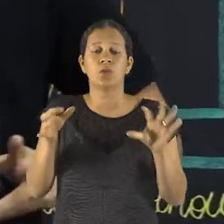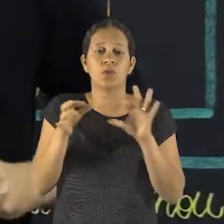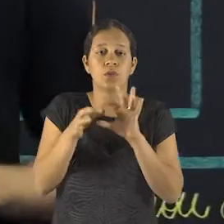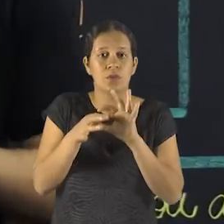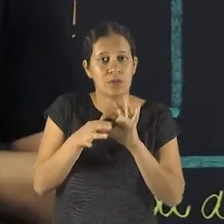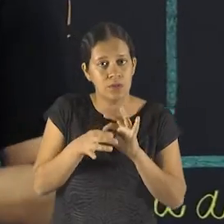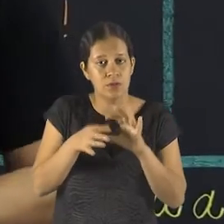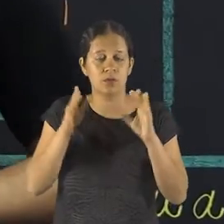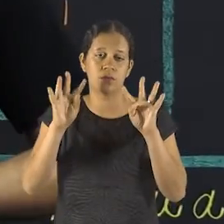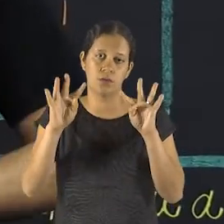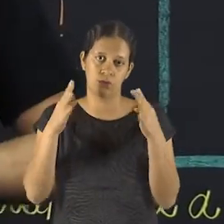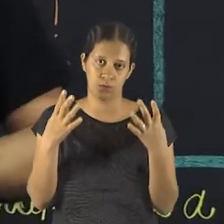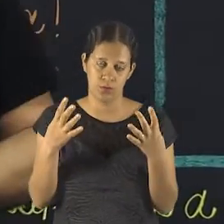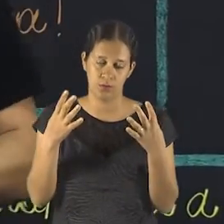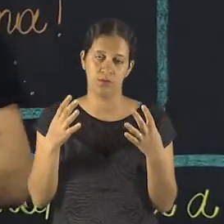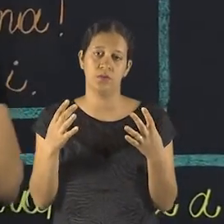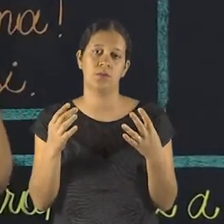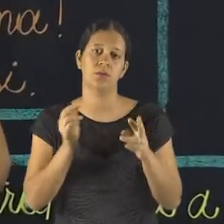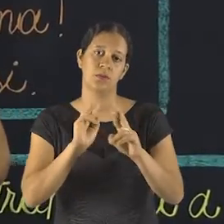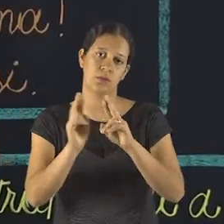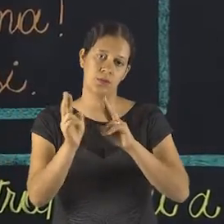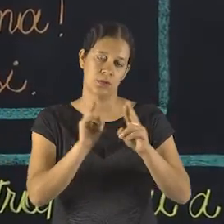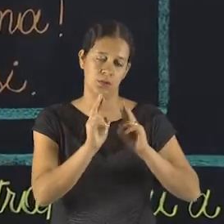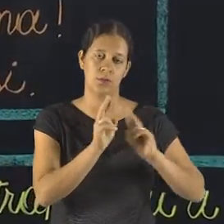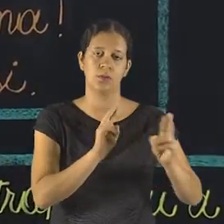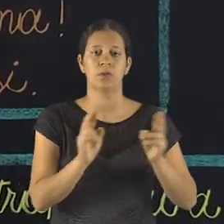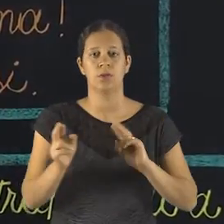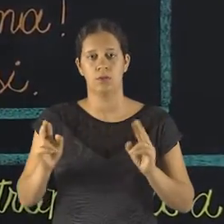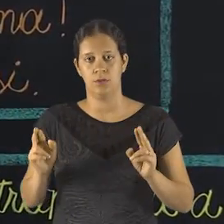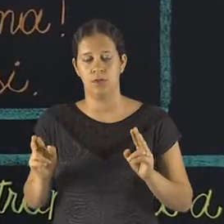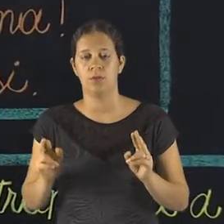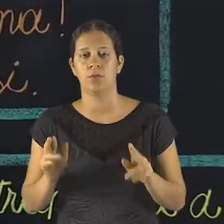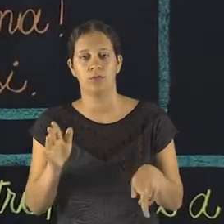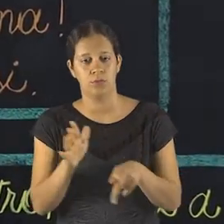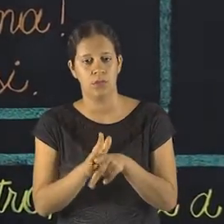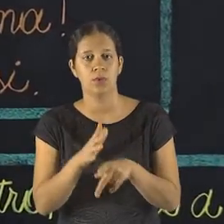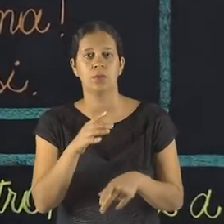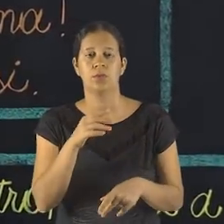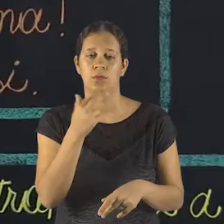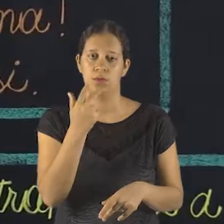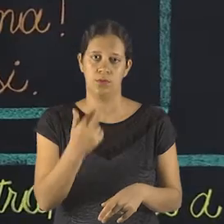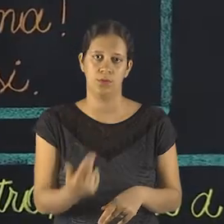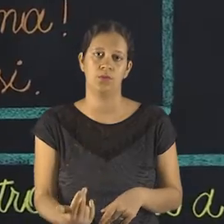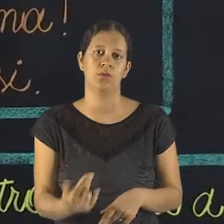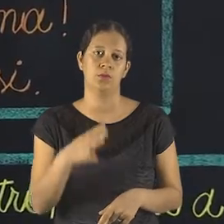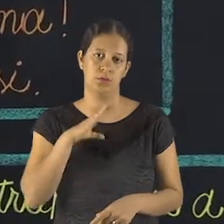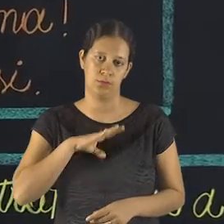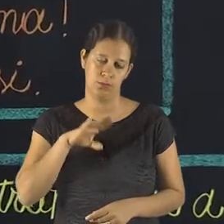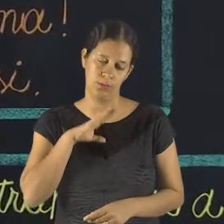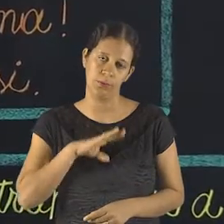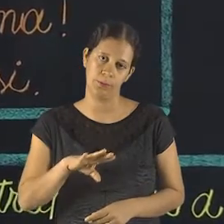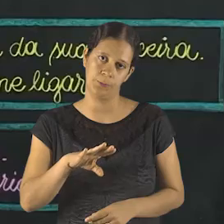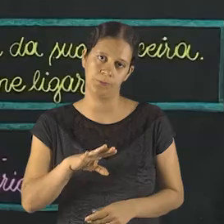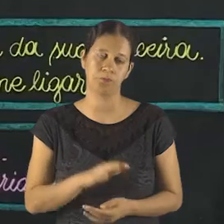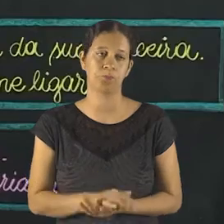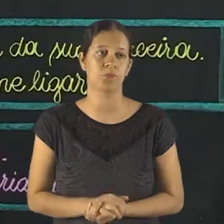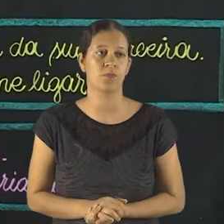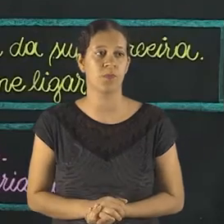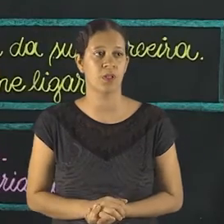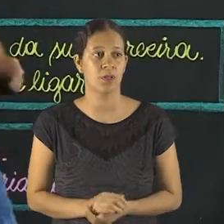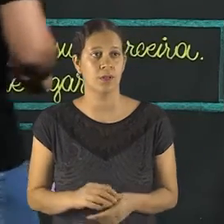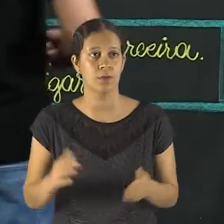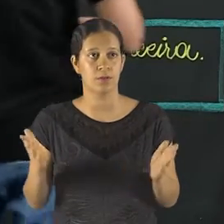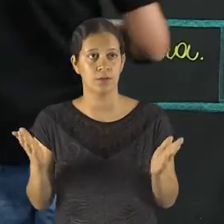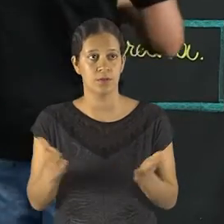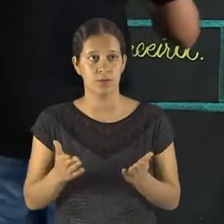Eu preciso estar atento a essas relações para conseguir compreender as propriedades do sistema sintático da língua portuguesa. Vamos ver